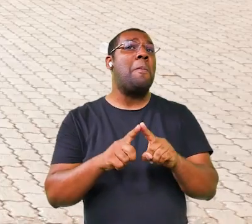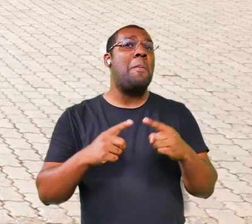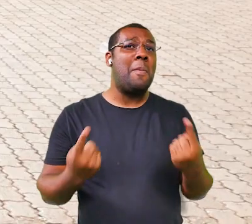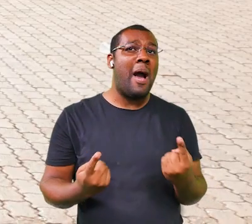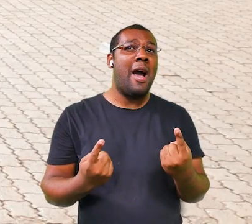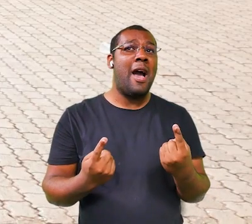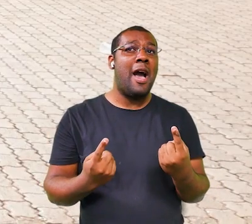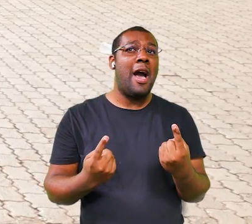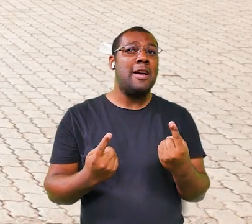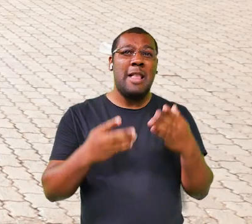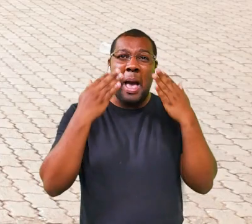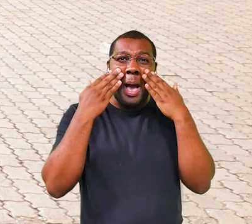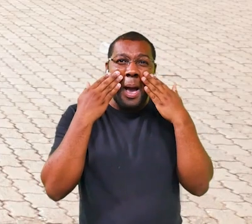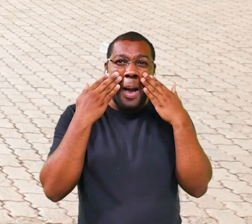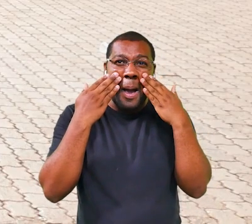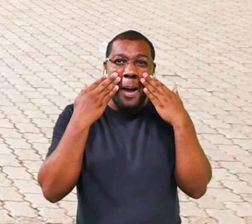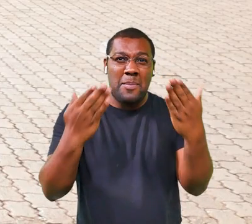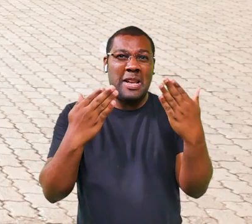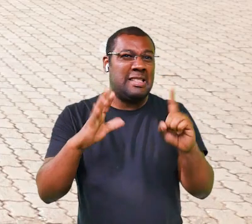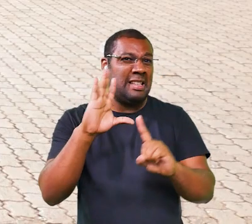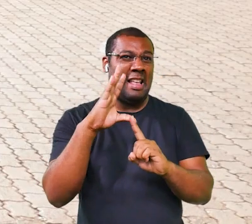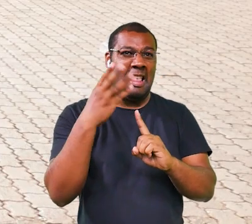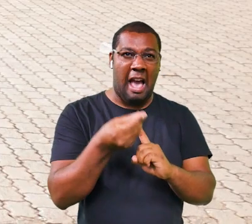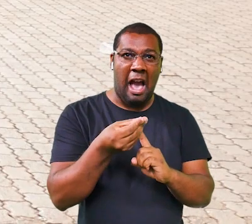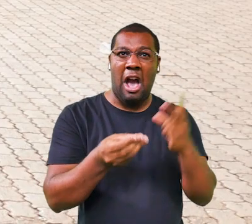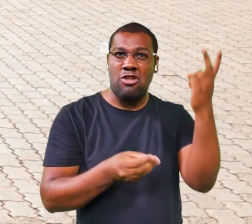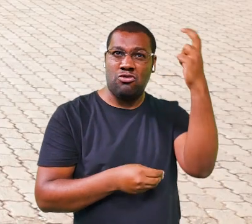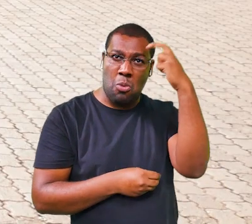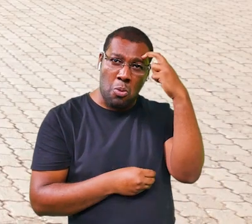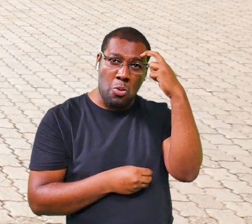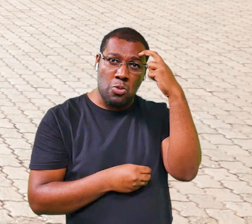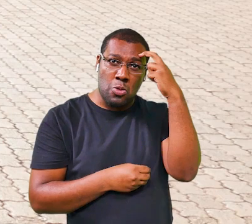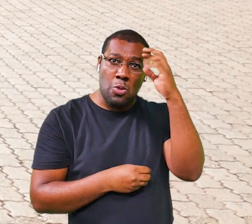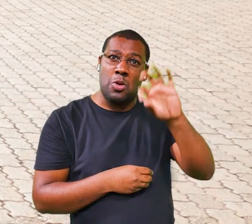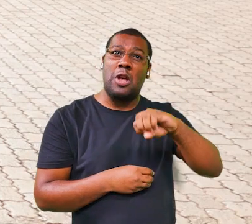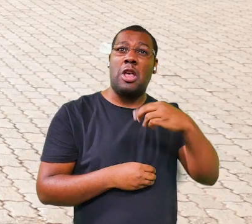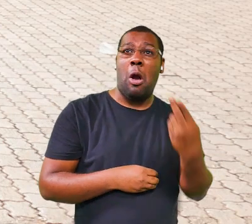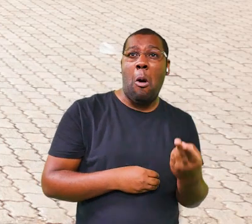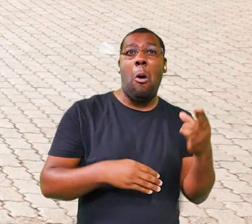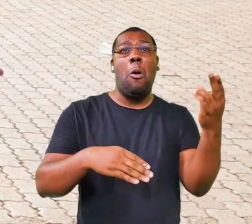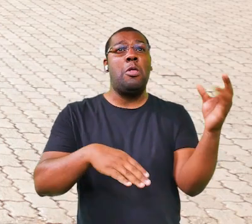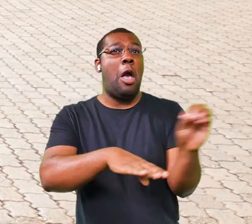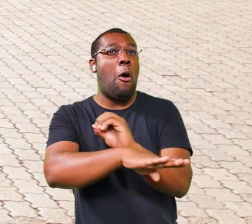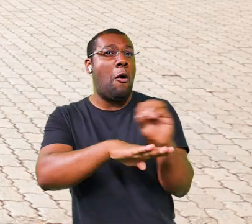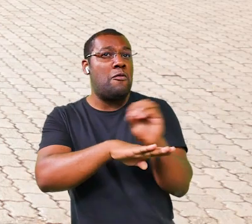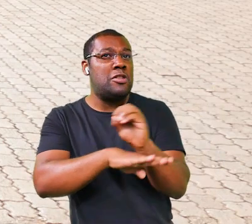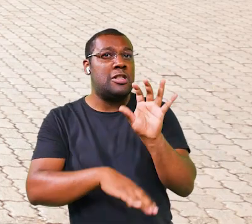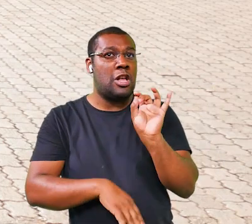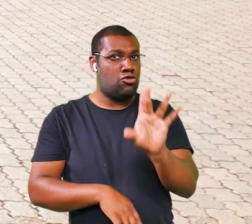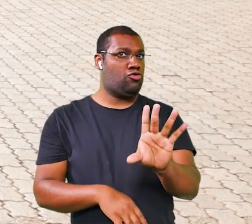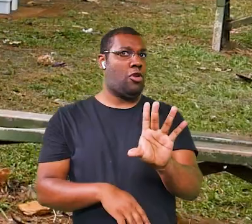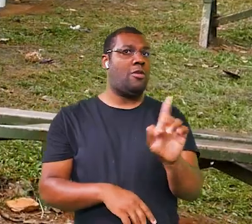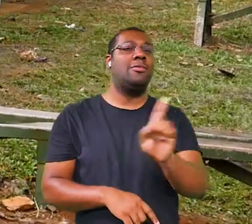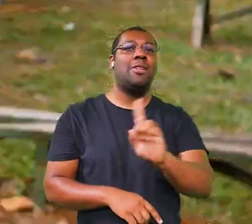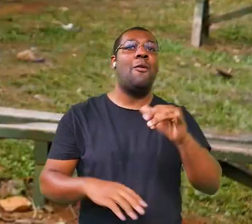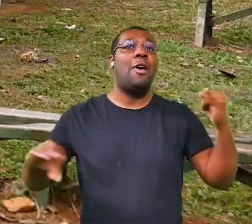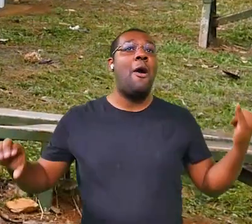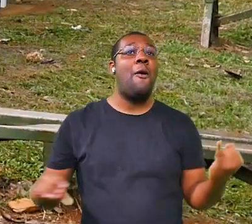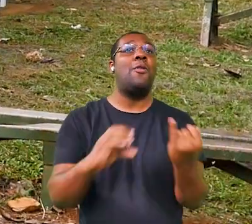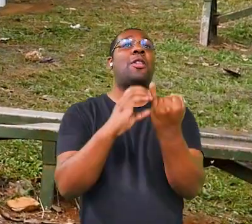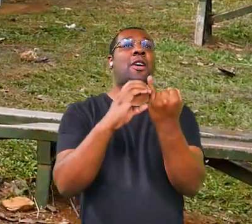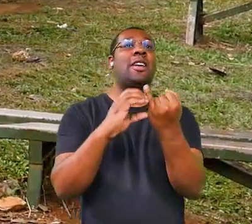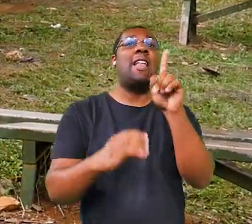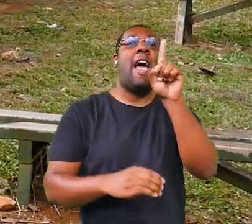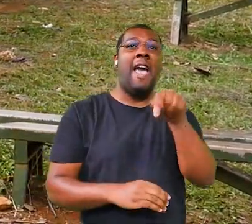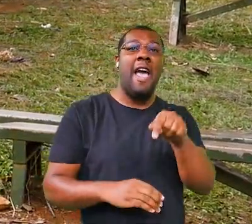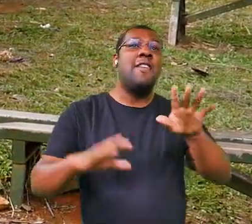Mas não foi apenas uma exposição de arte, de cultura ou ministração de oficinas. O Conecta